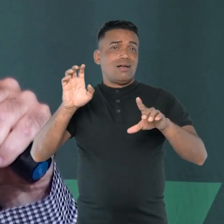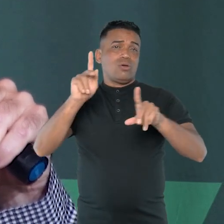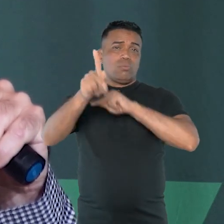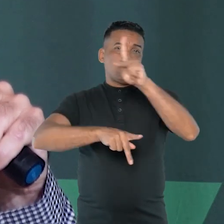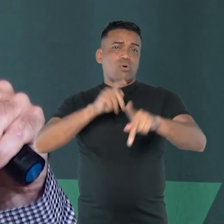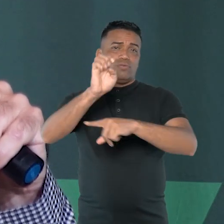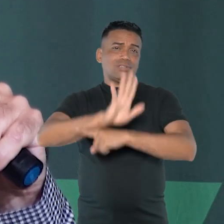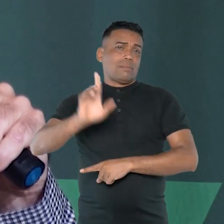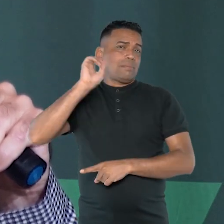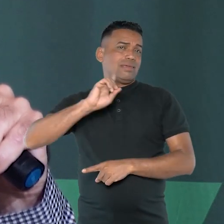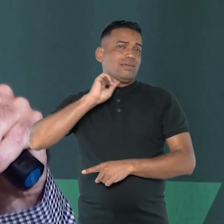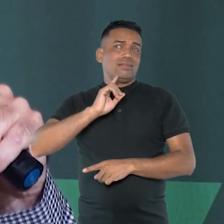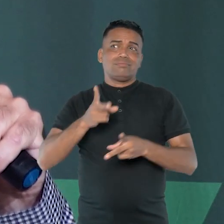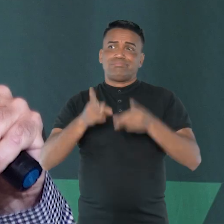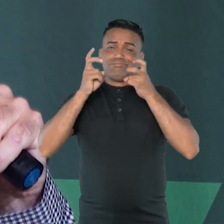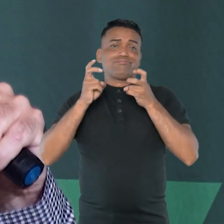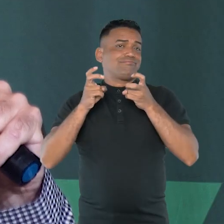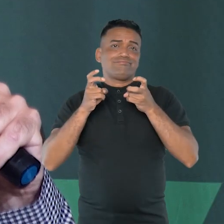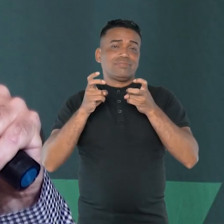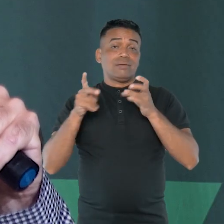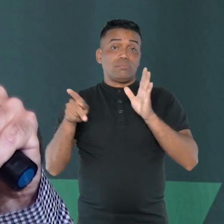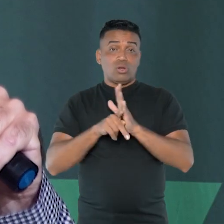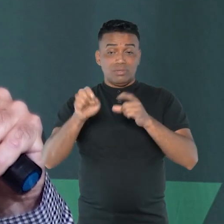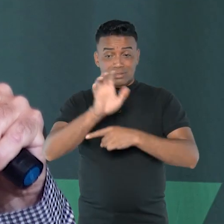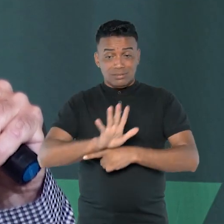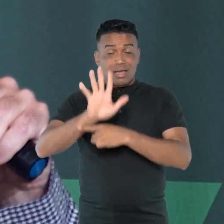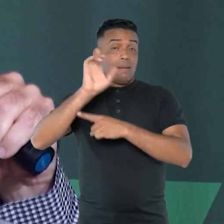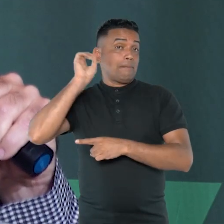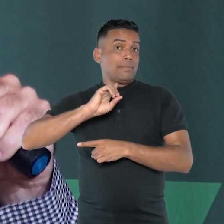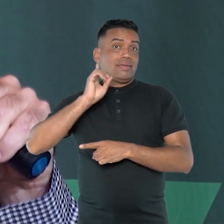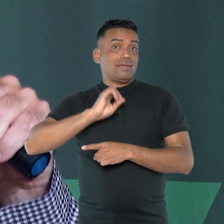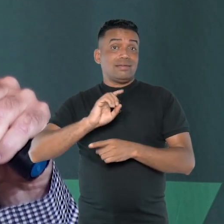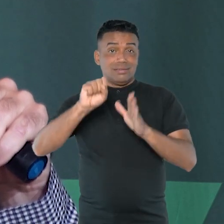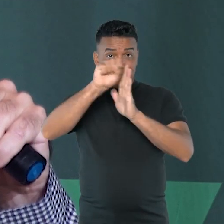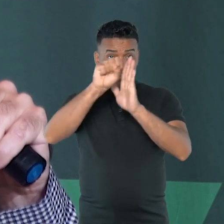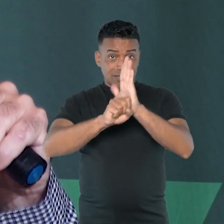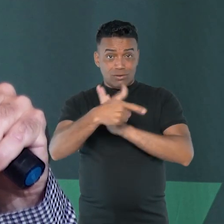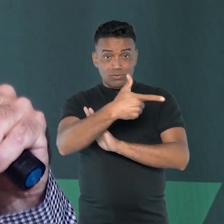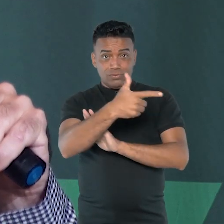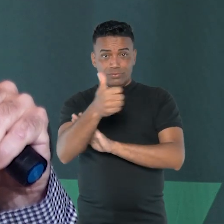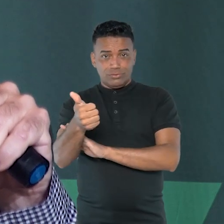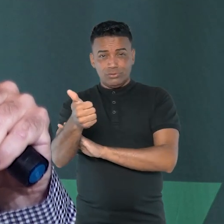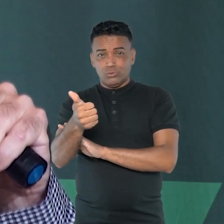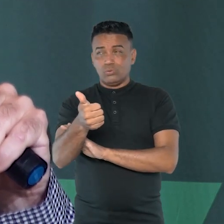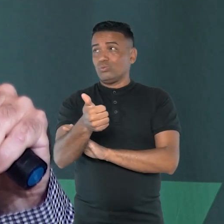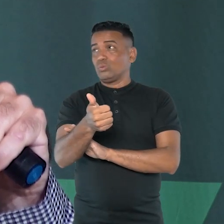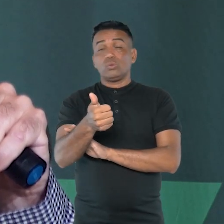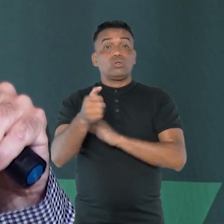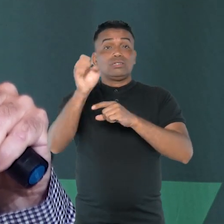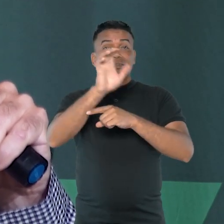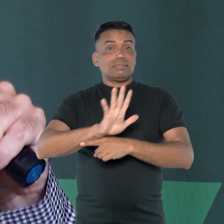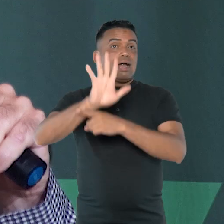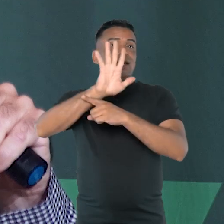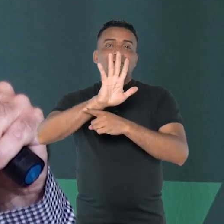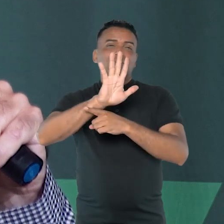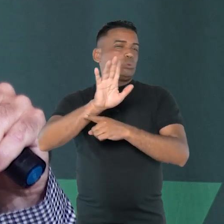com a dimensão que é o fato de Minas Gerais continuar sendo, no século XXI, talvez o estado